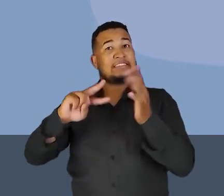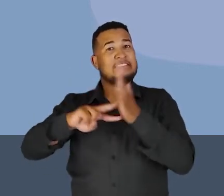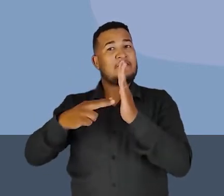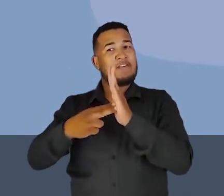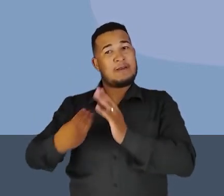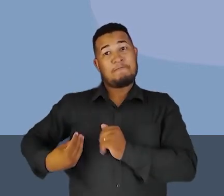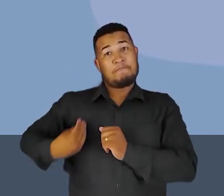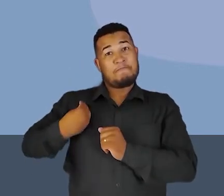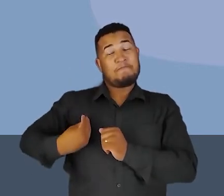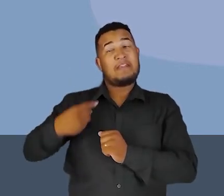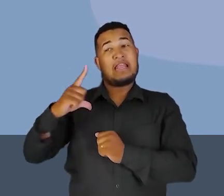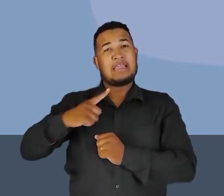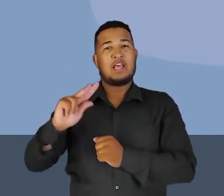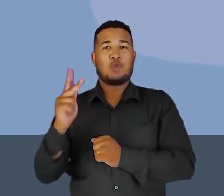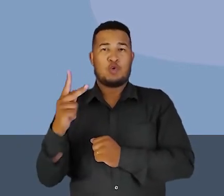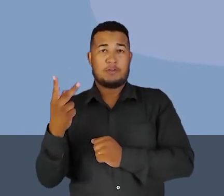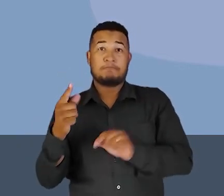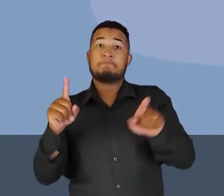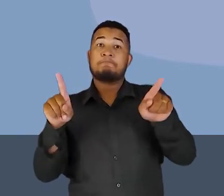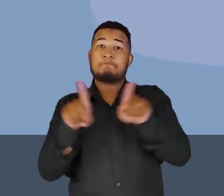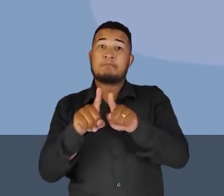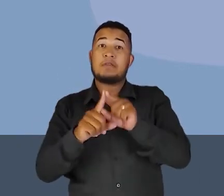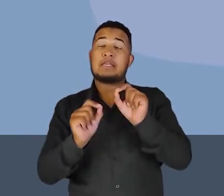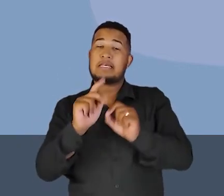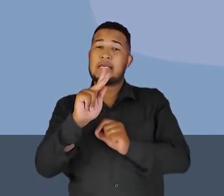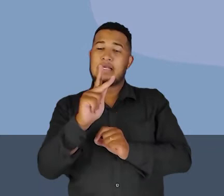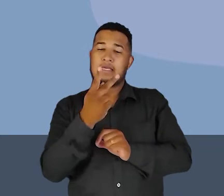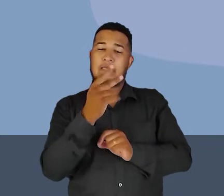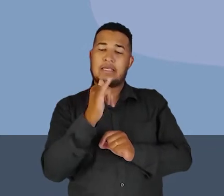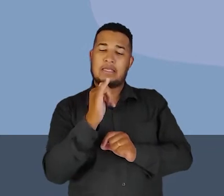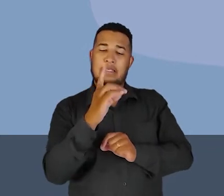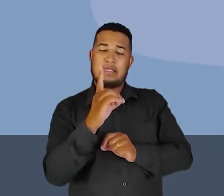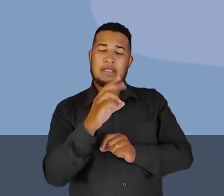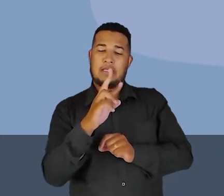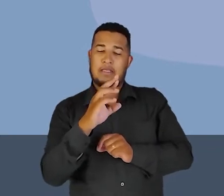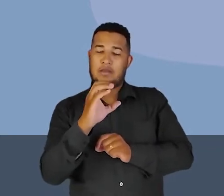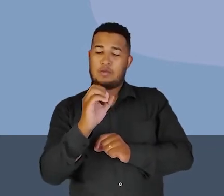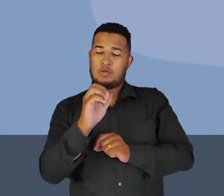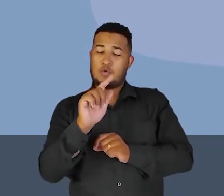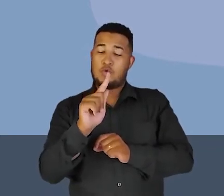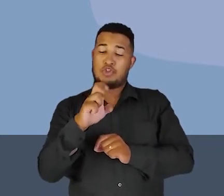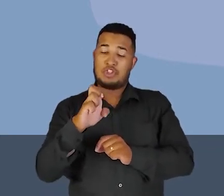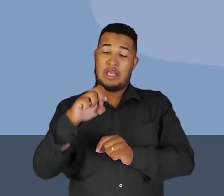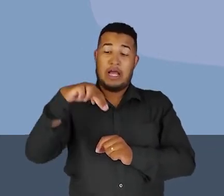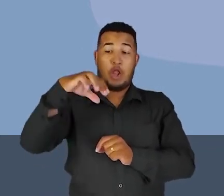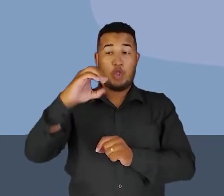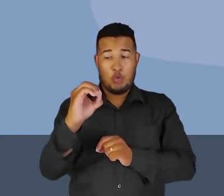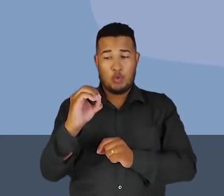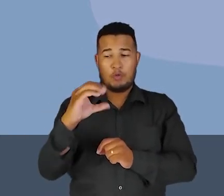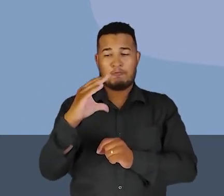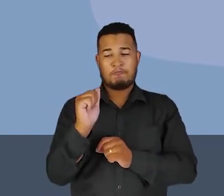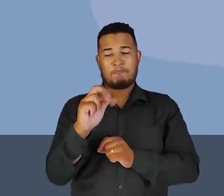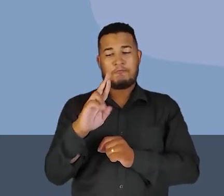hidrogênio. Pode também ser chamado de hidrogeno carbonato de sódio,